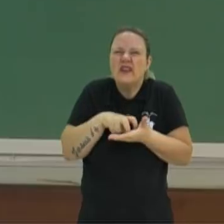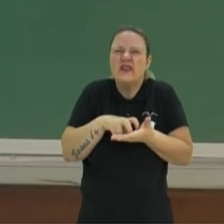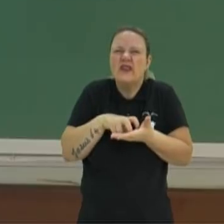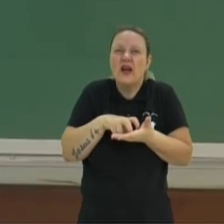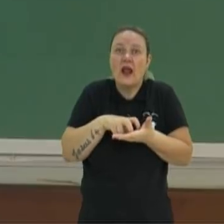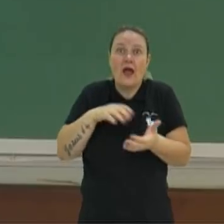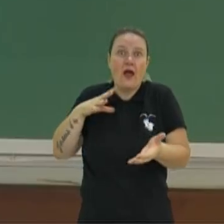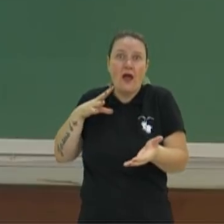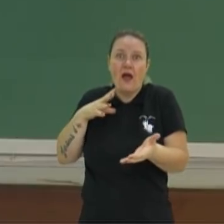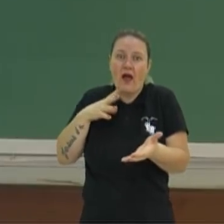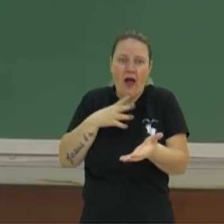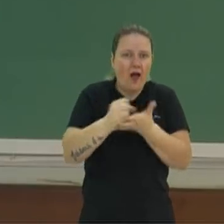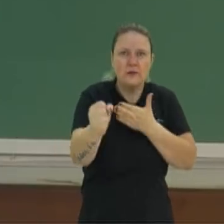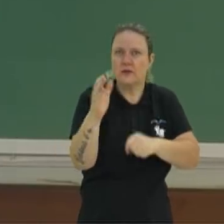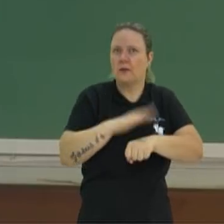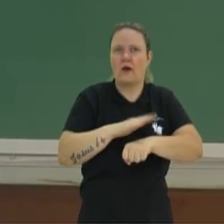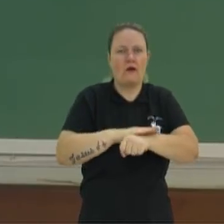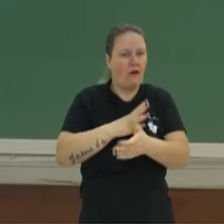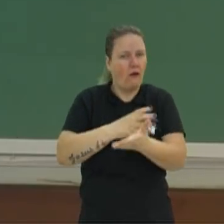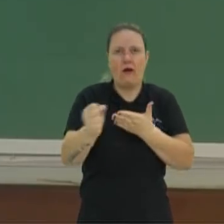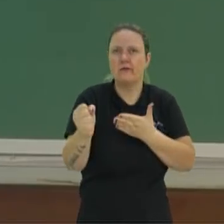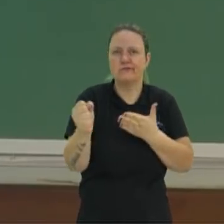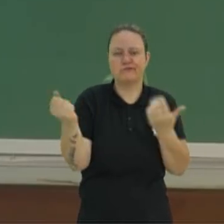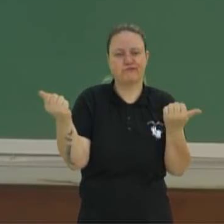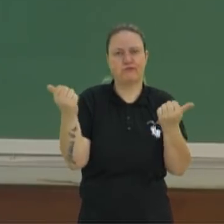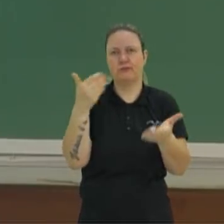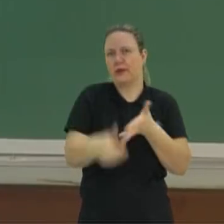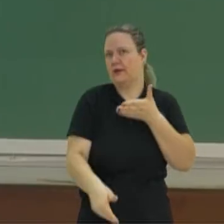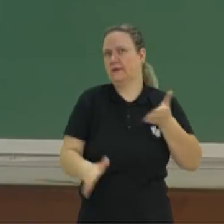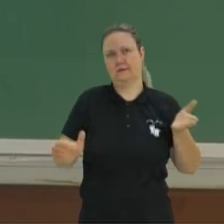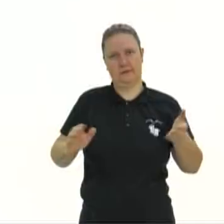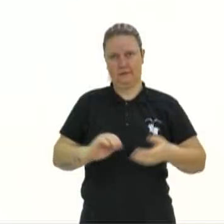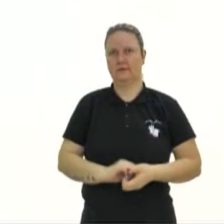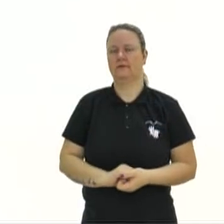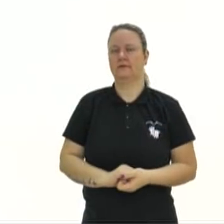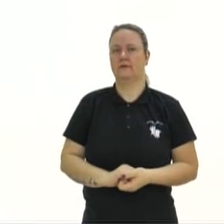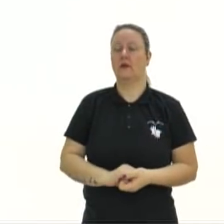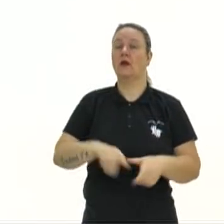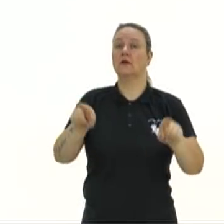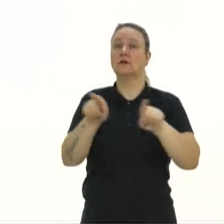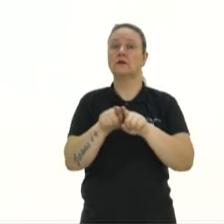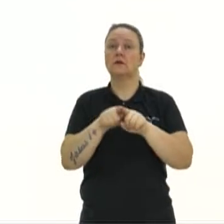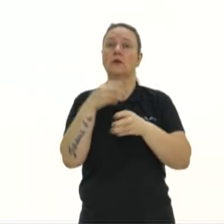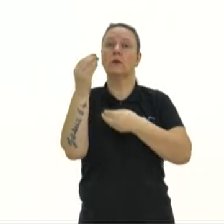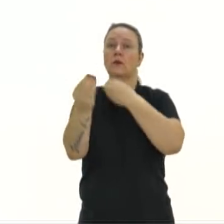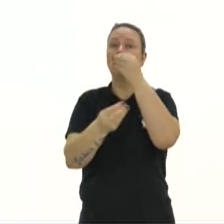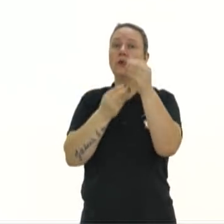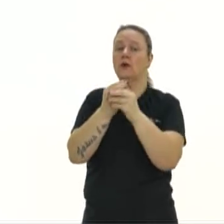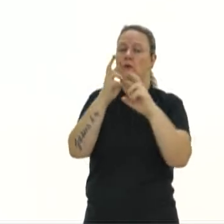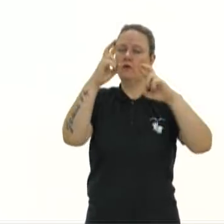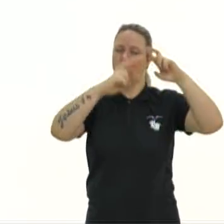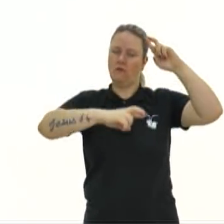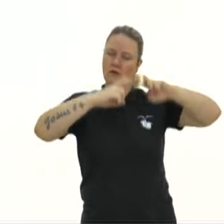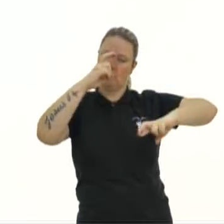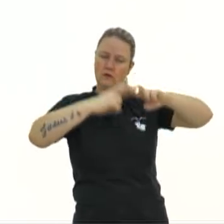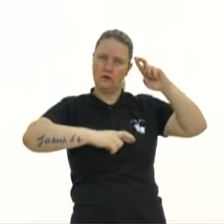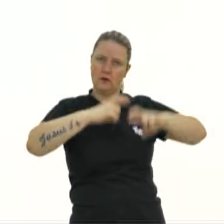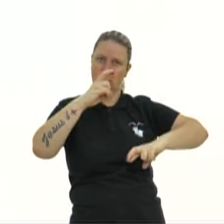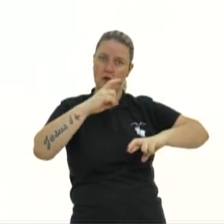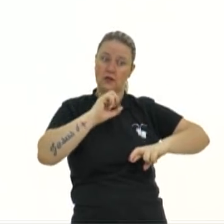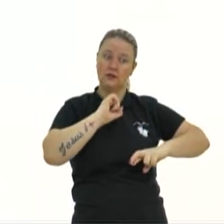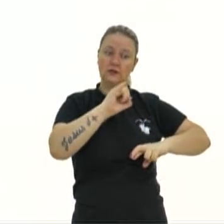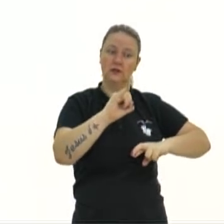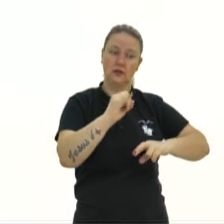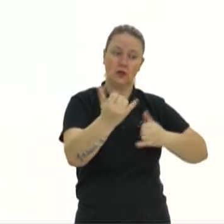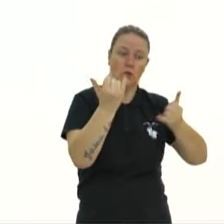E agora nós vamos à nossa notícia que trata desse tema: um guia de como verificar se uma notícia é falsa antes